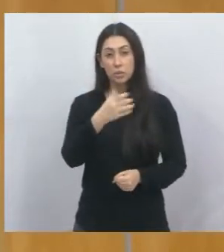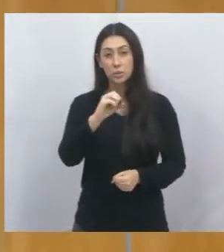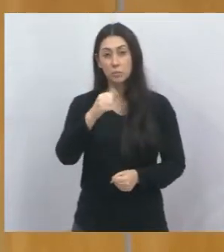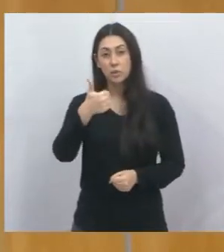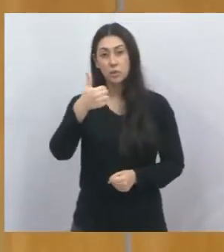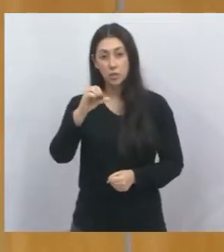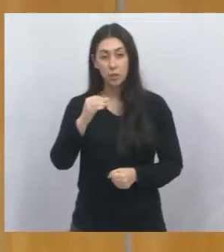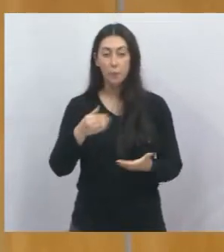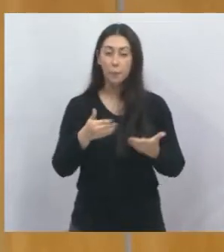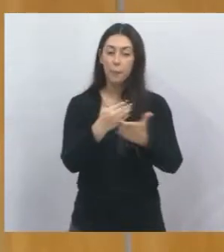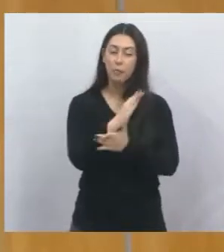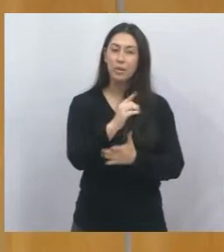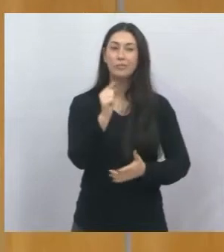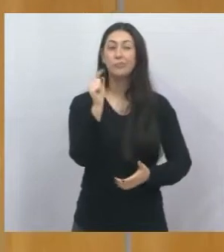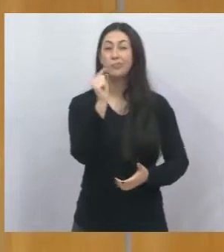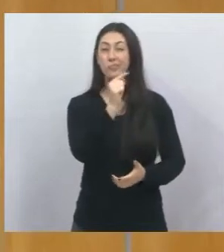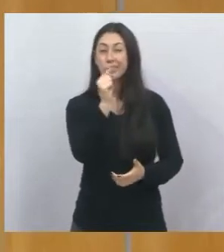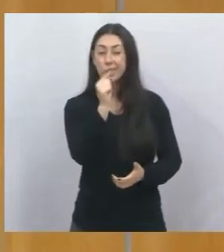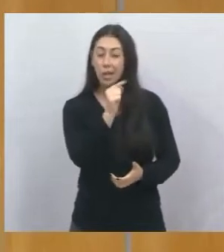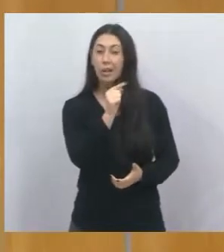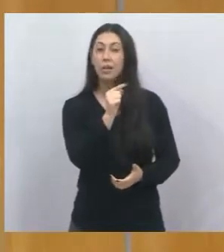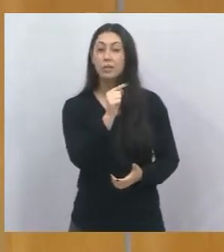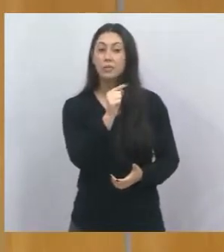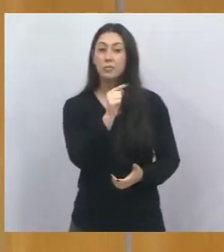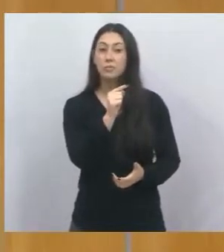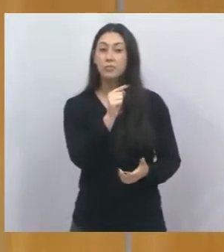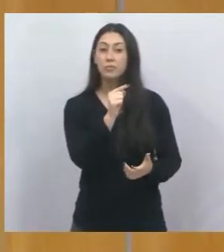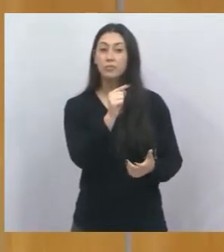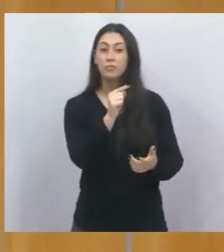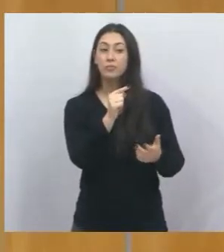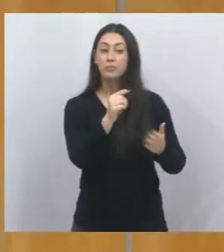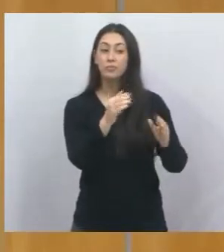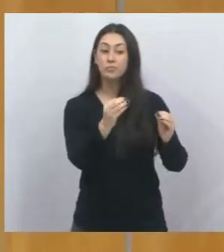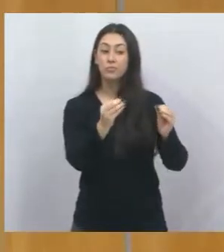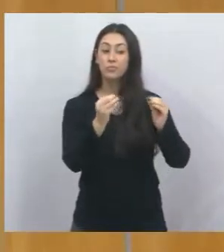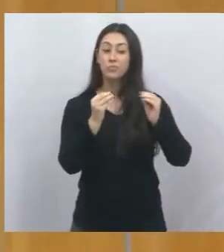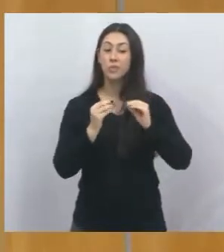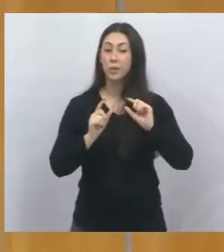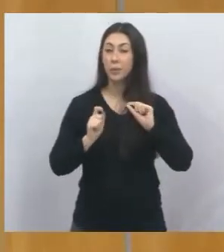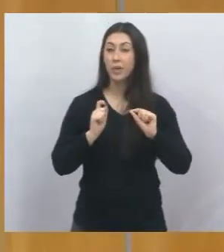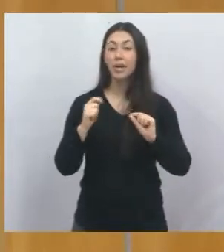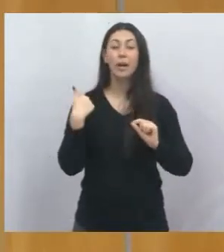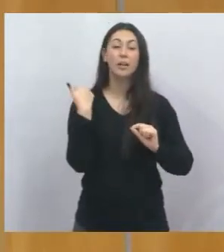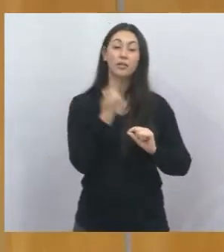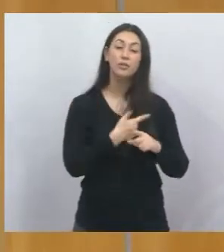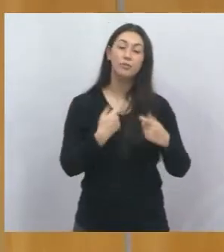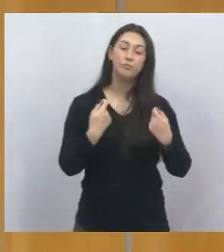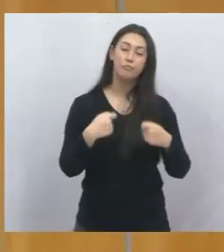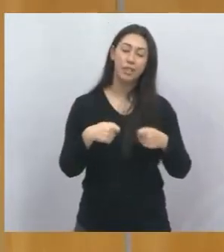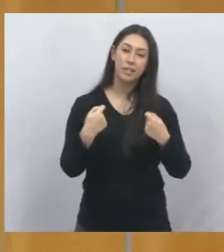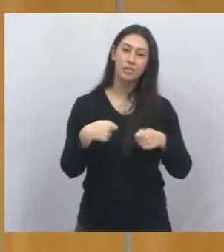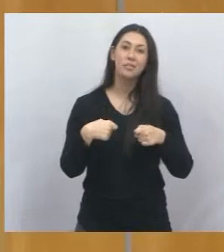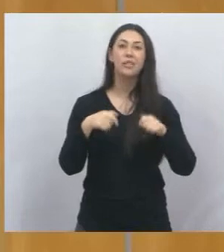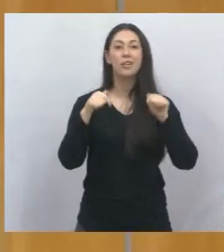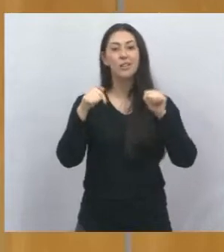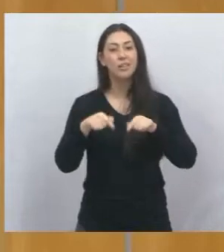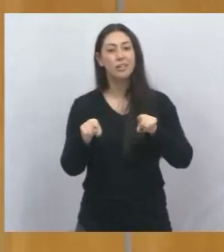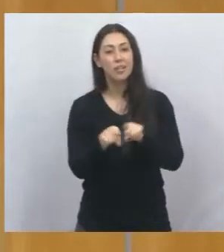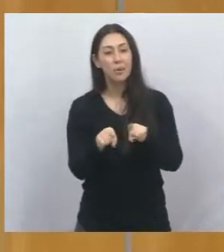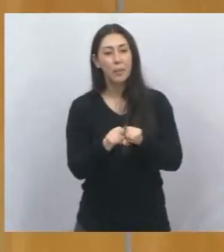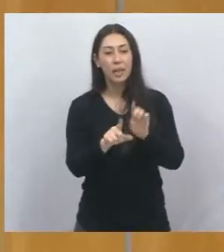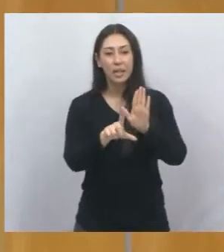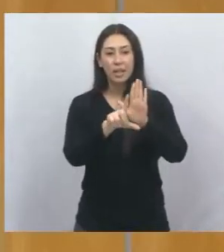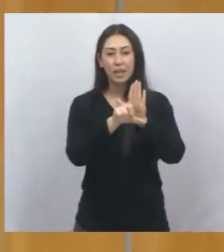aprovada. Lá trouxe para nós a necessidade de apresentar nessa casa